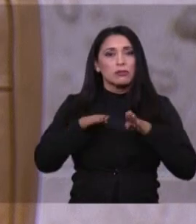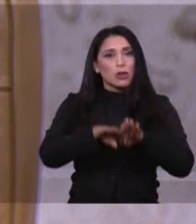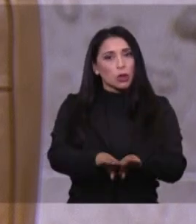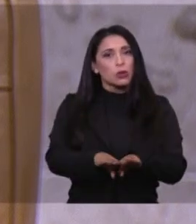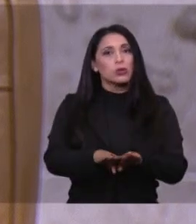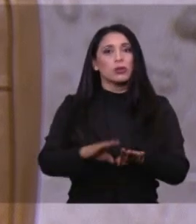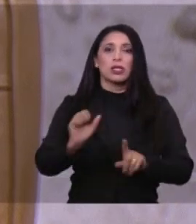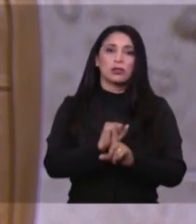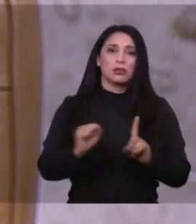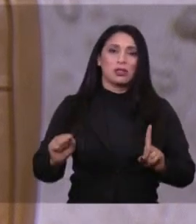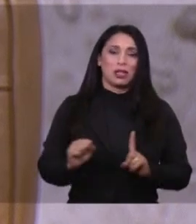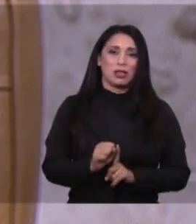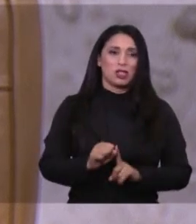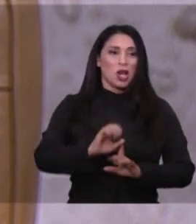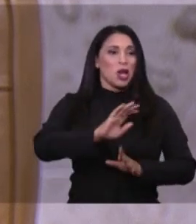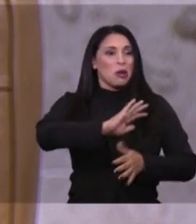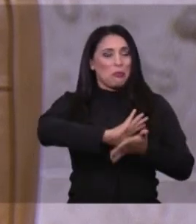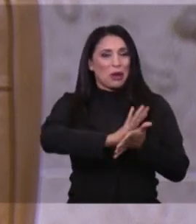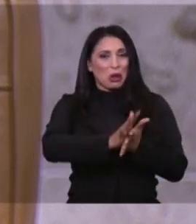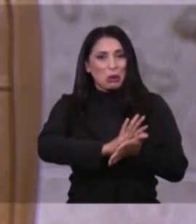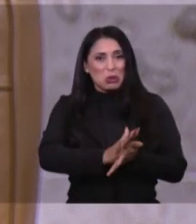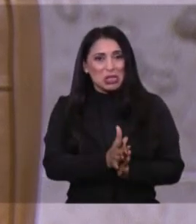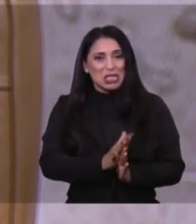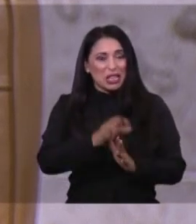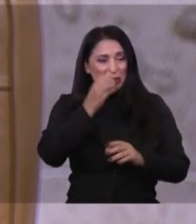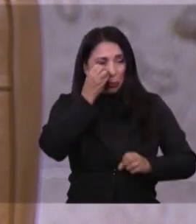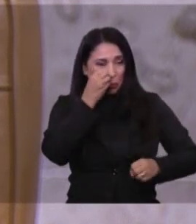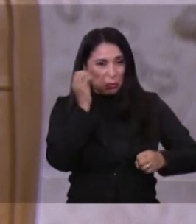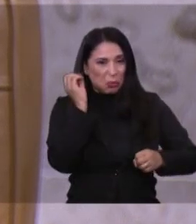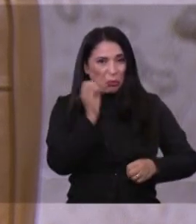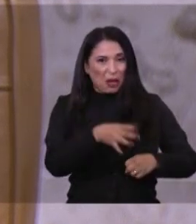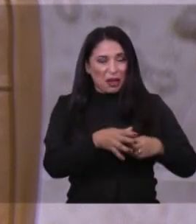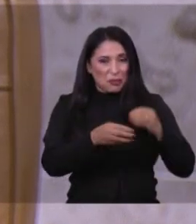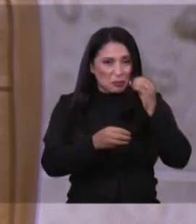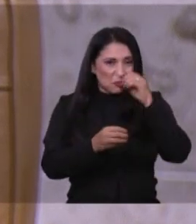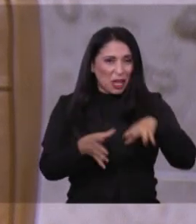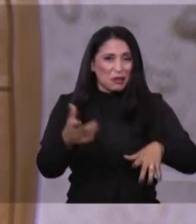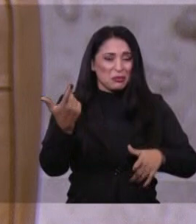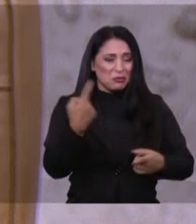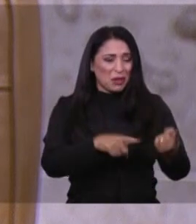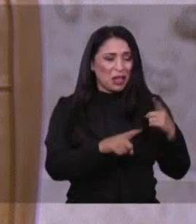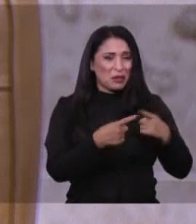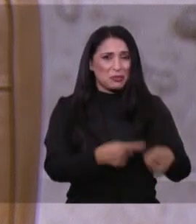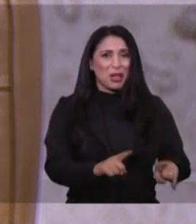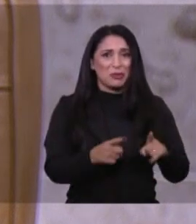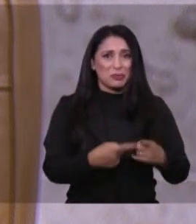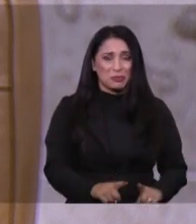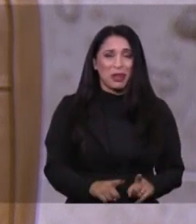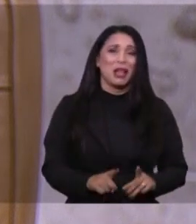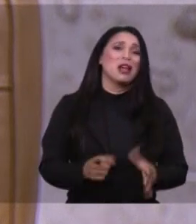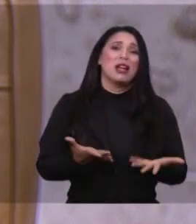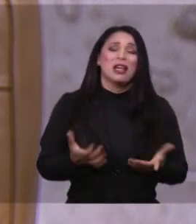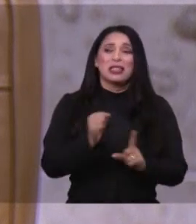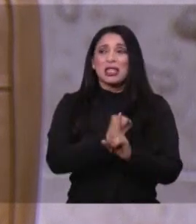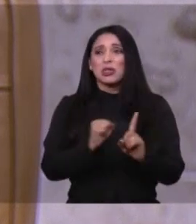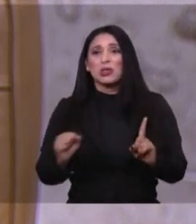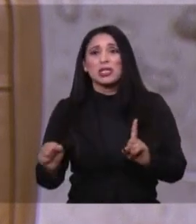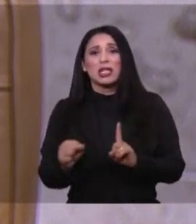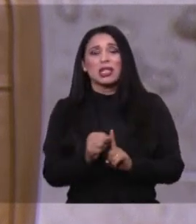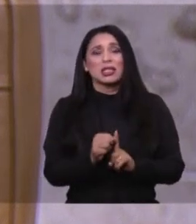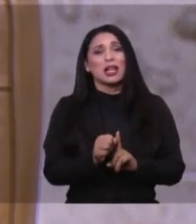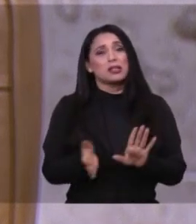e discriminações encontram-se enraizadas no inconsciente e na subjetividade da sociedade e